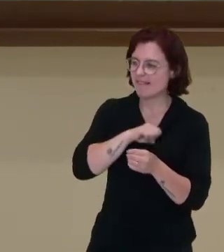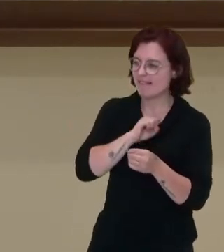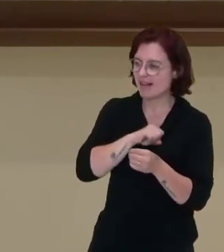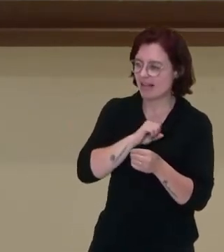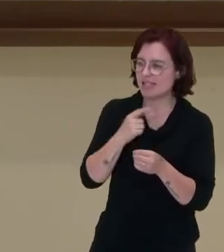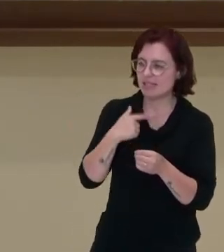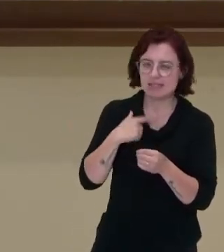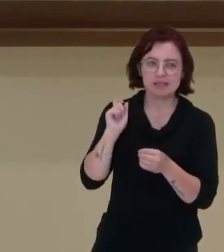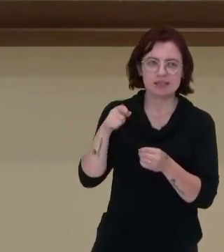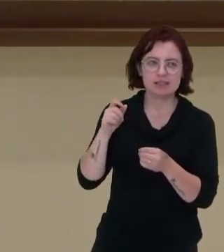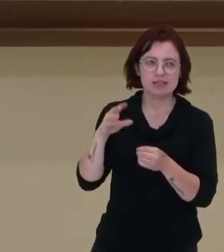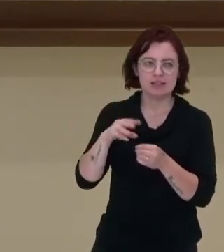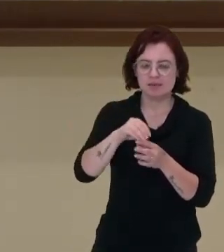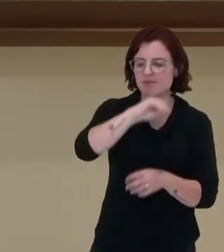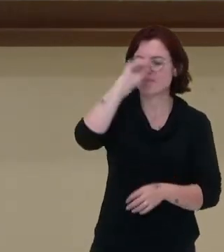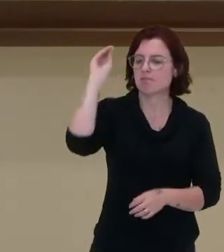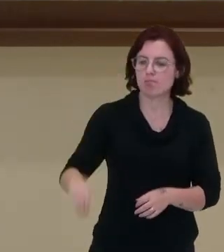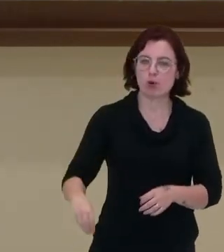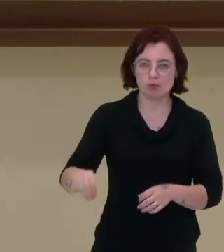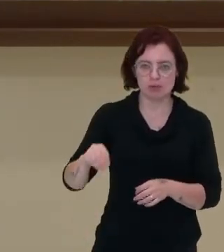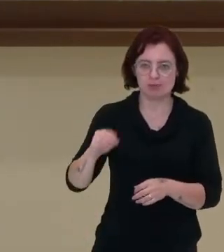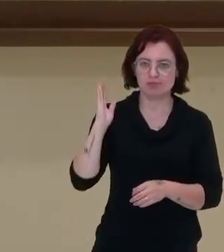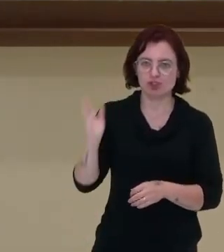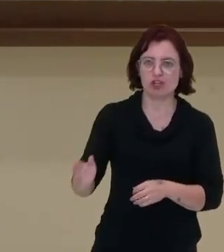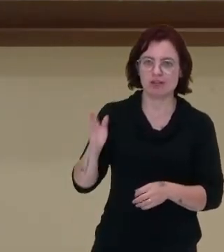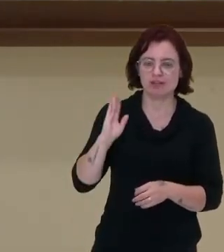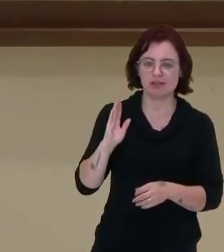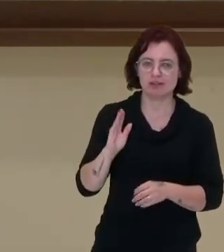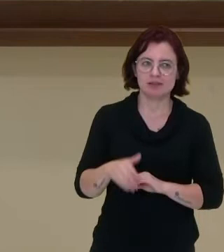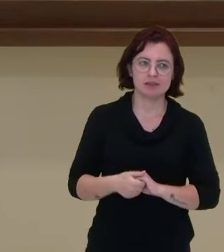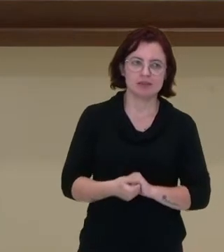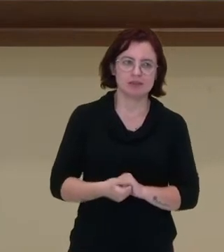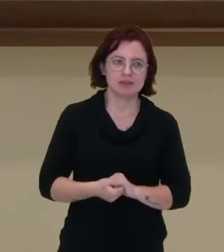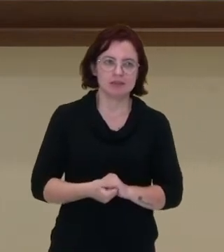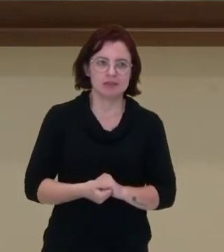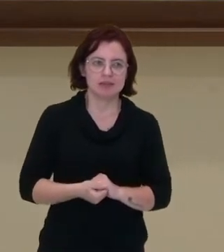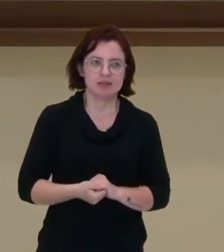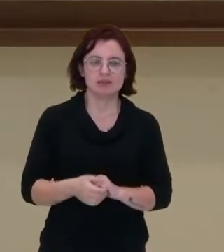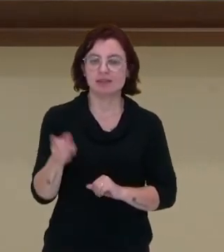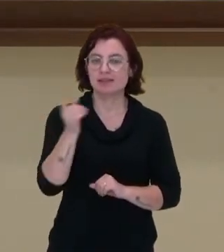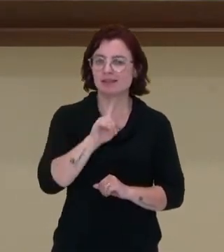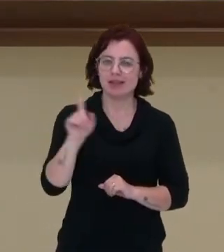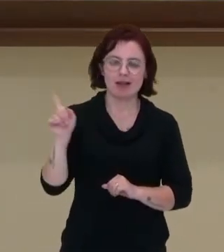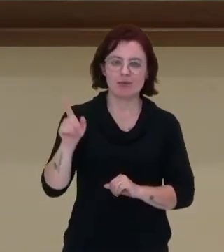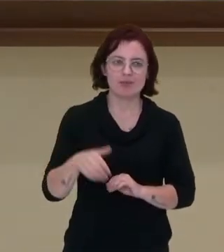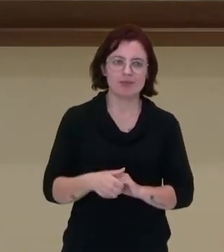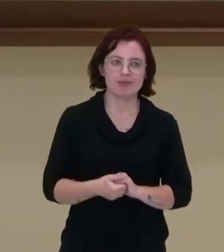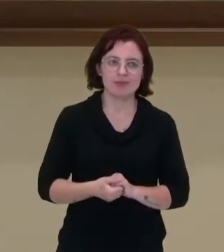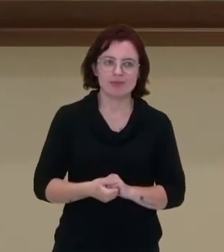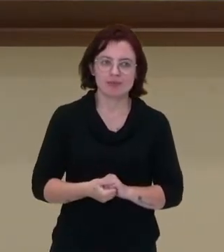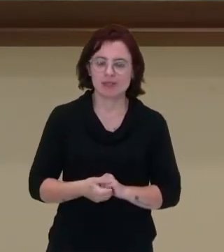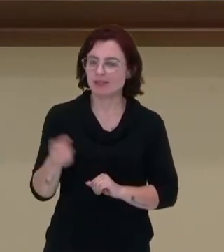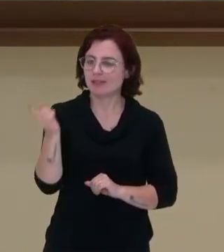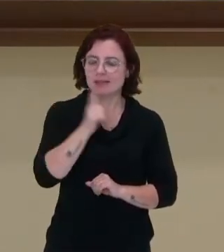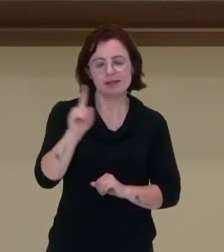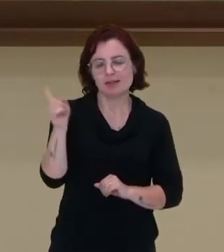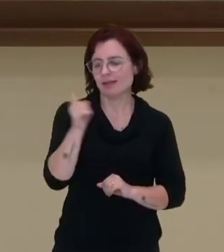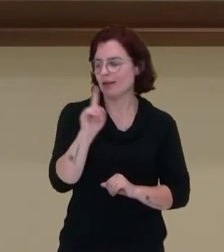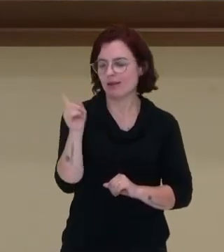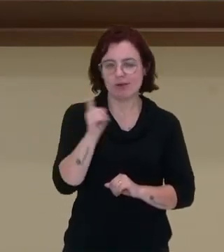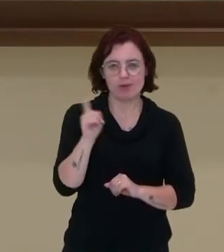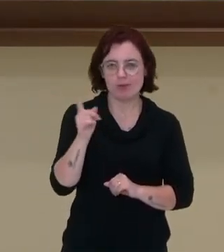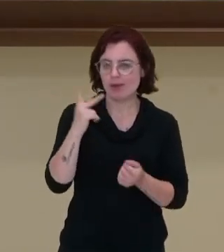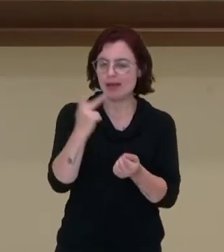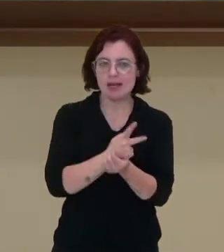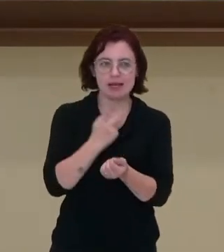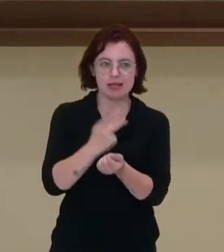que ele pode simplesmente pegar a sua peça, ir lá capturar o rei e falar que é xeque-mate. Não, gente, isso não é